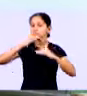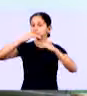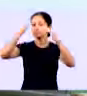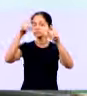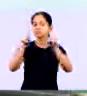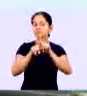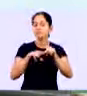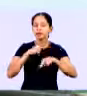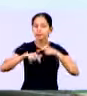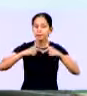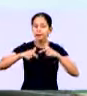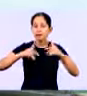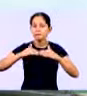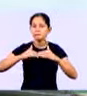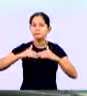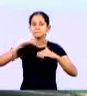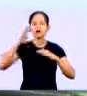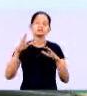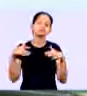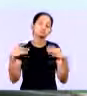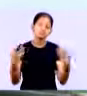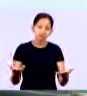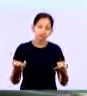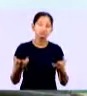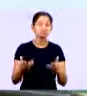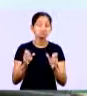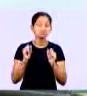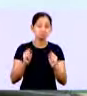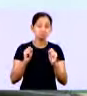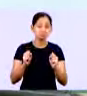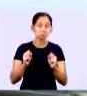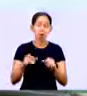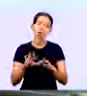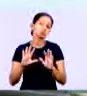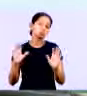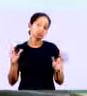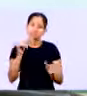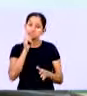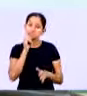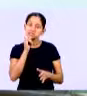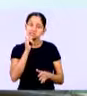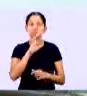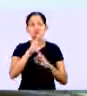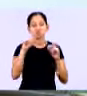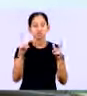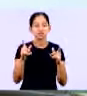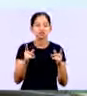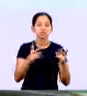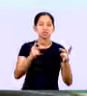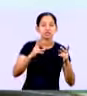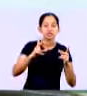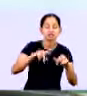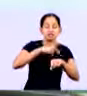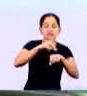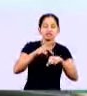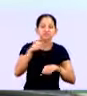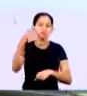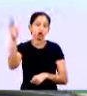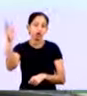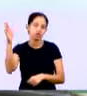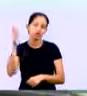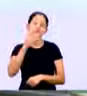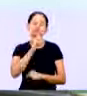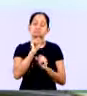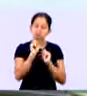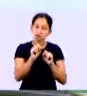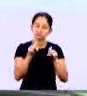quantidade produzida por conta de você querer buscar um novo mercado, ou ter uma possibilidade de exportar ou coisa desse tipo. Então você deve se planejar para